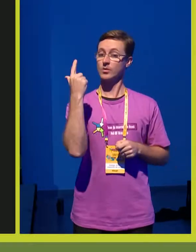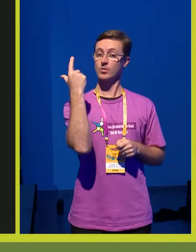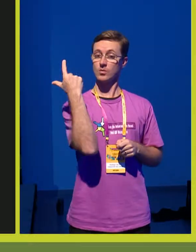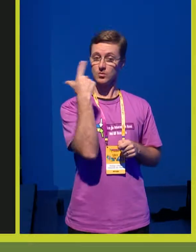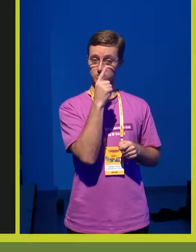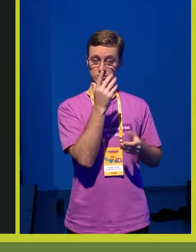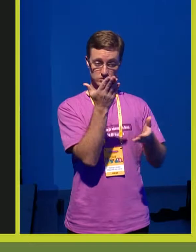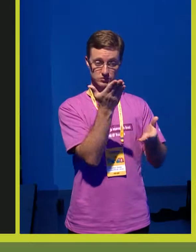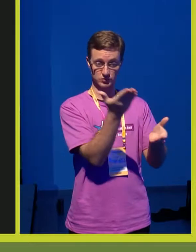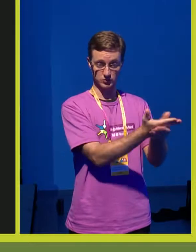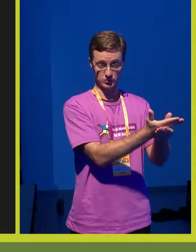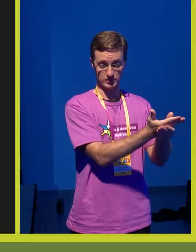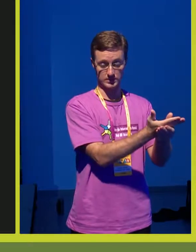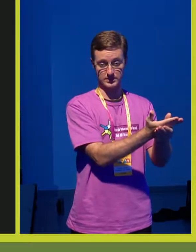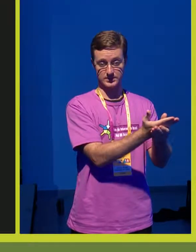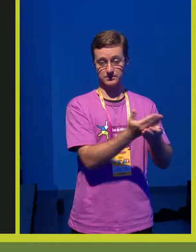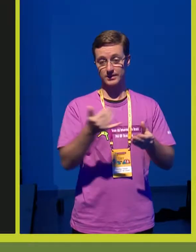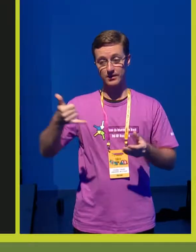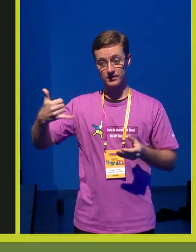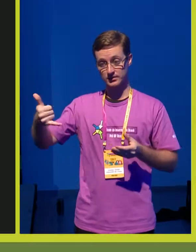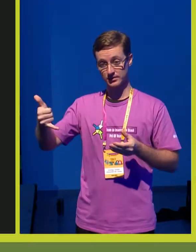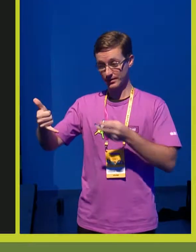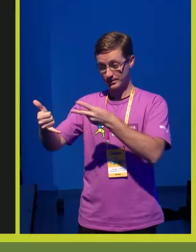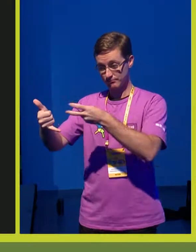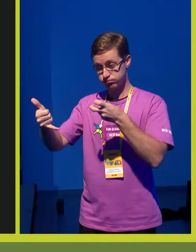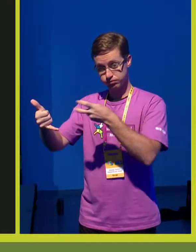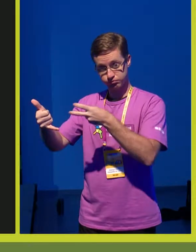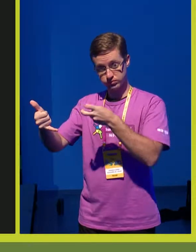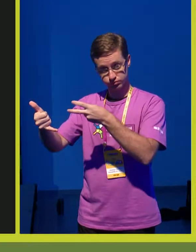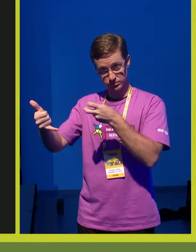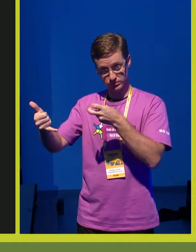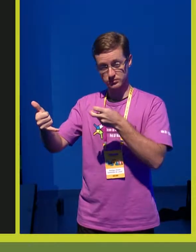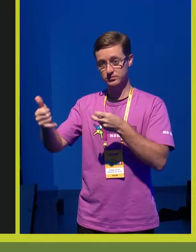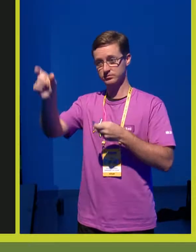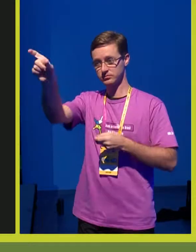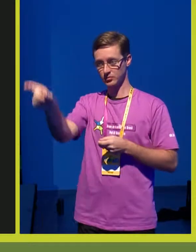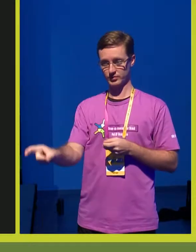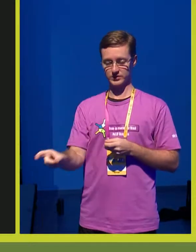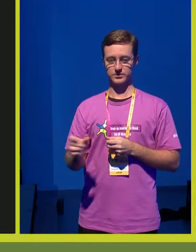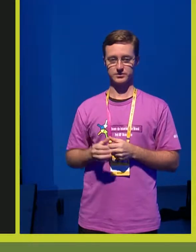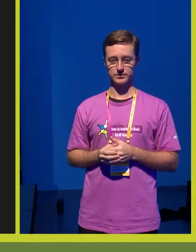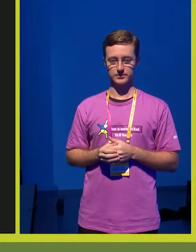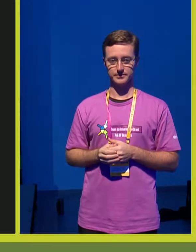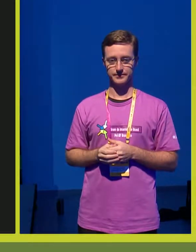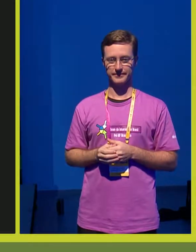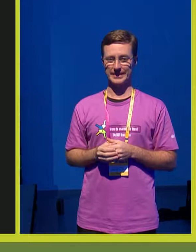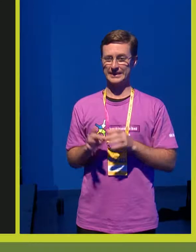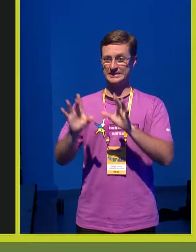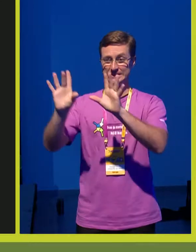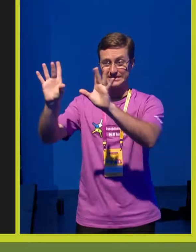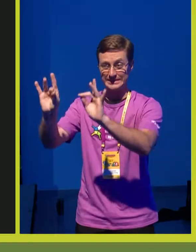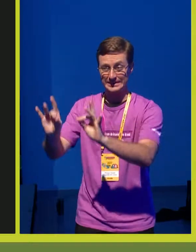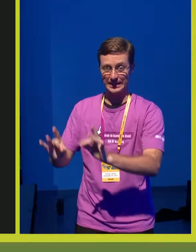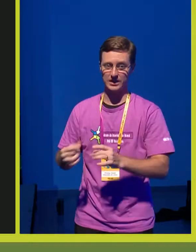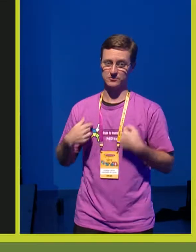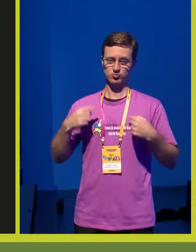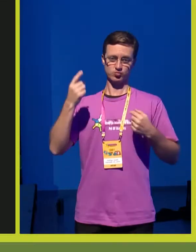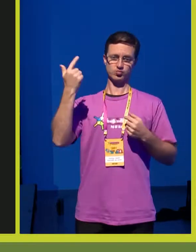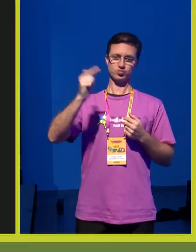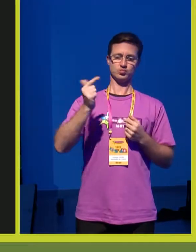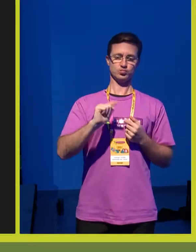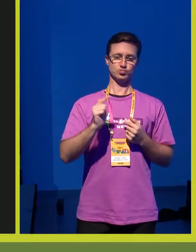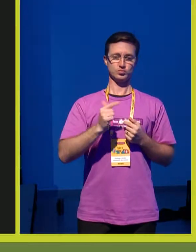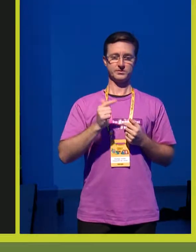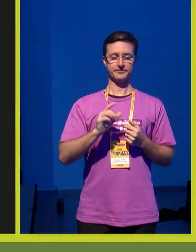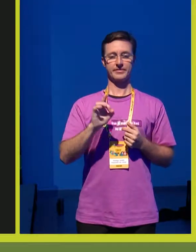para acessar um dispositivo celular de uma pessoa eu não tenho tanto detalhe do caso justamente porque só